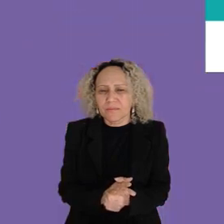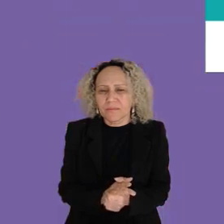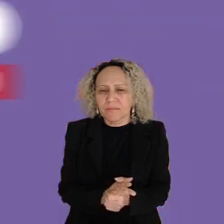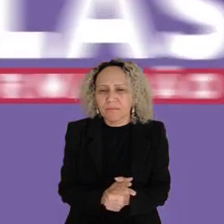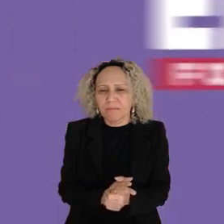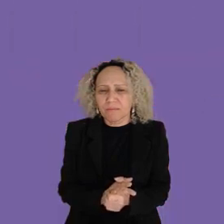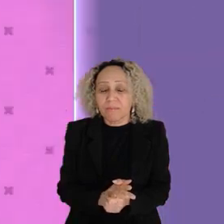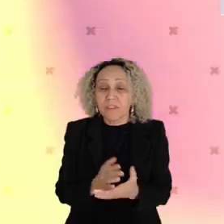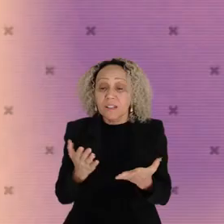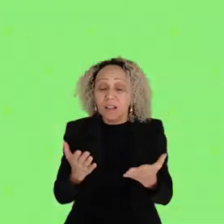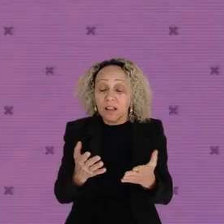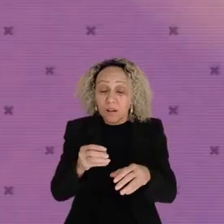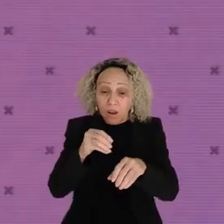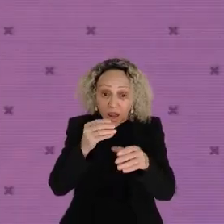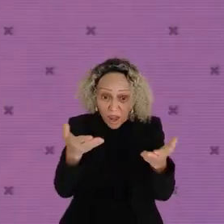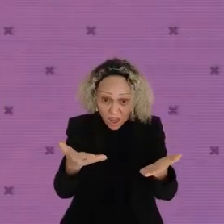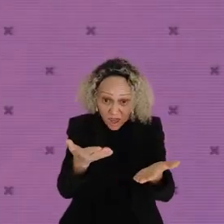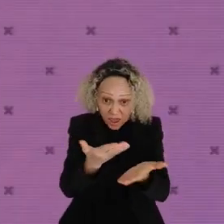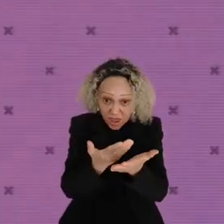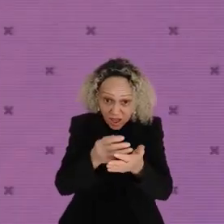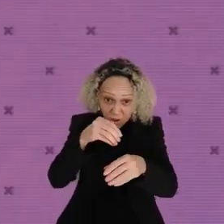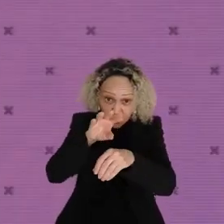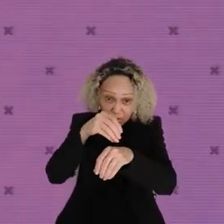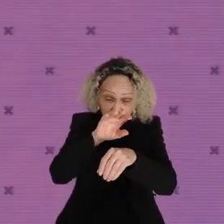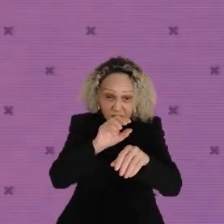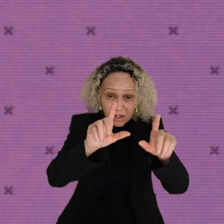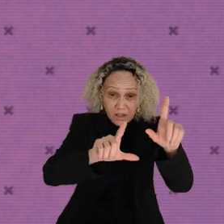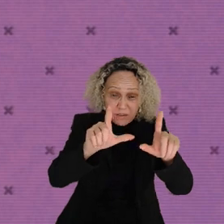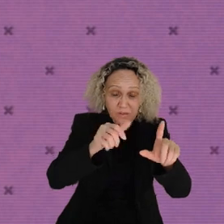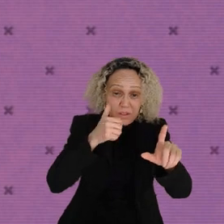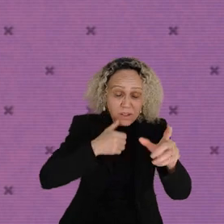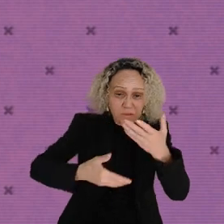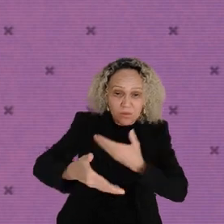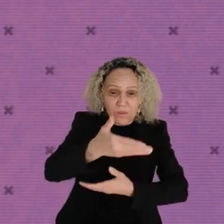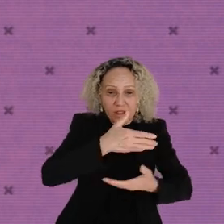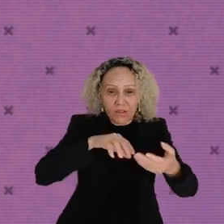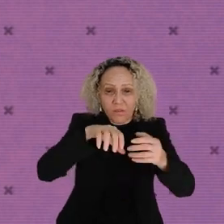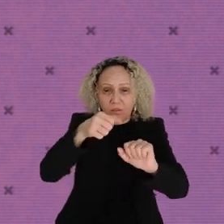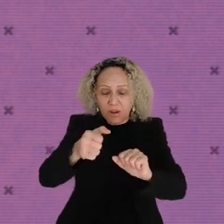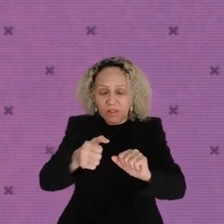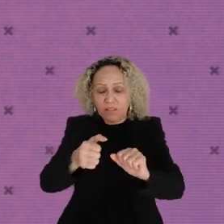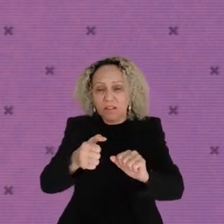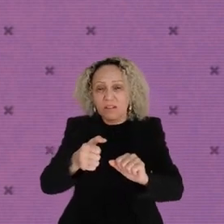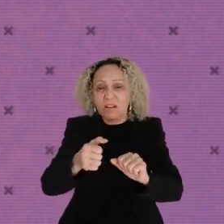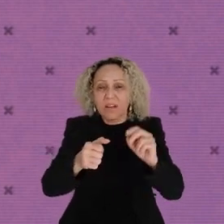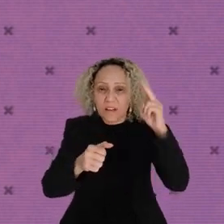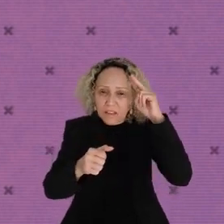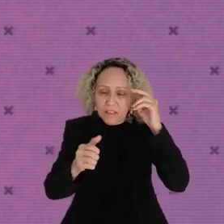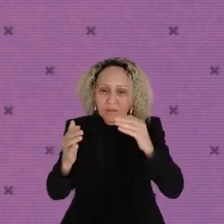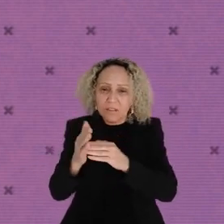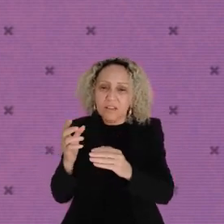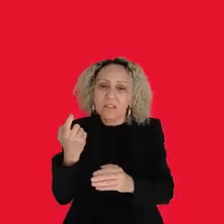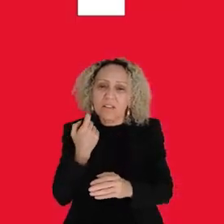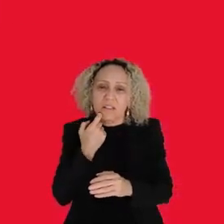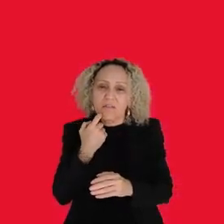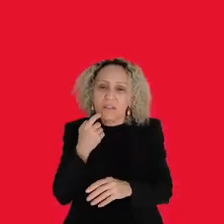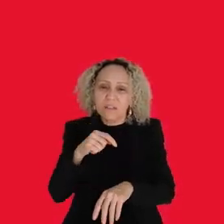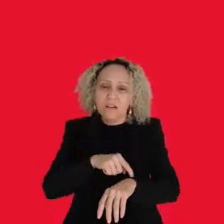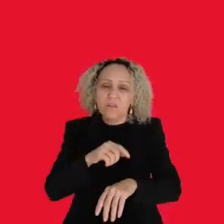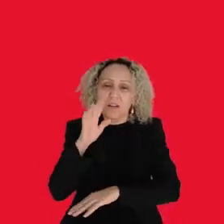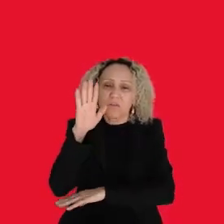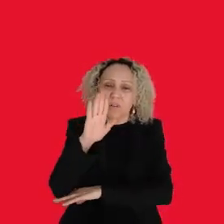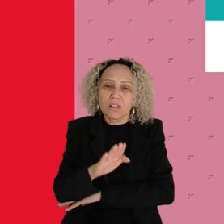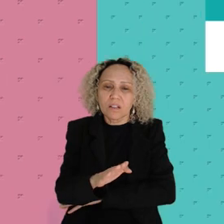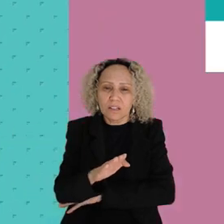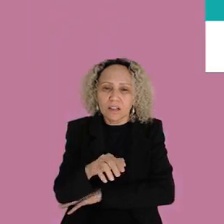Compartilhe esta e outras aulas do TV Elas por Elas Formação com as suas companheiras. É de segunda a sexta-feira, sempre às 4 horas da tarde, aqui